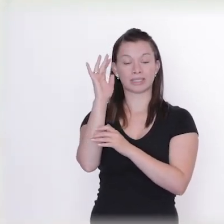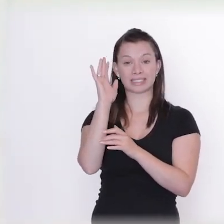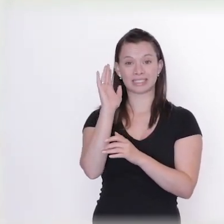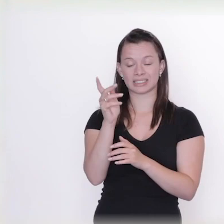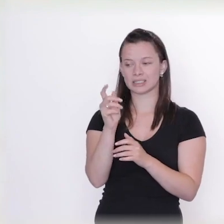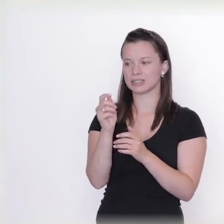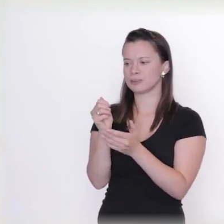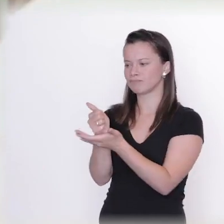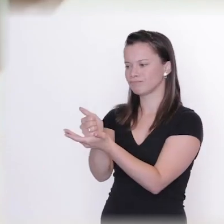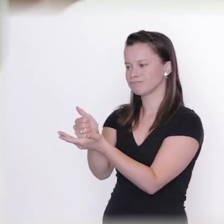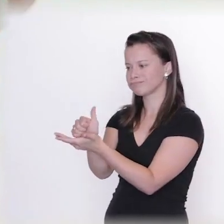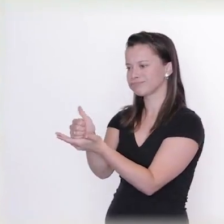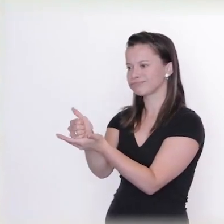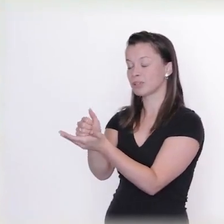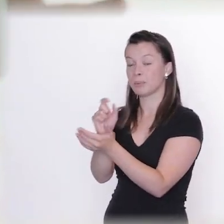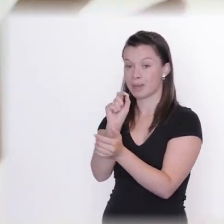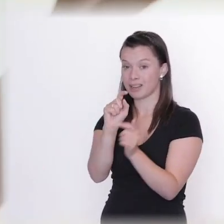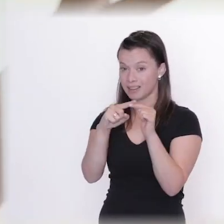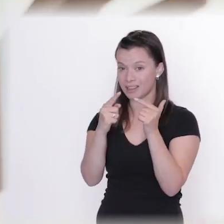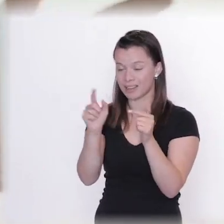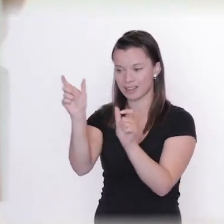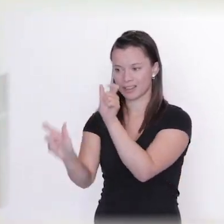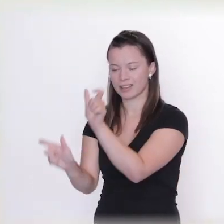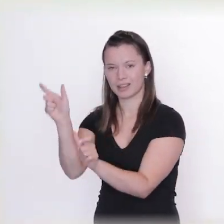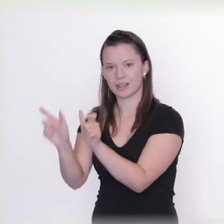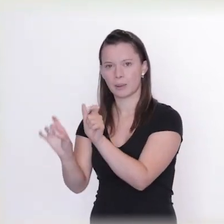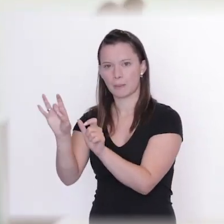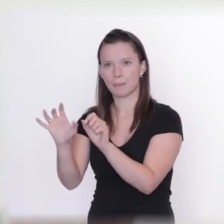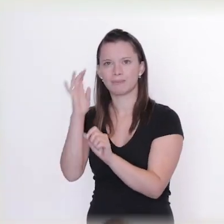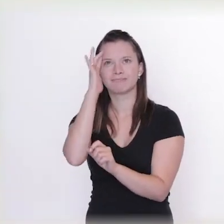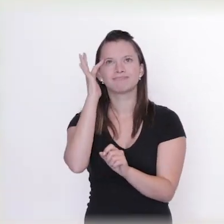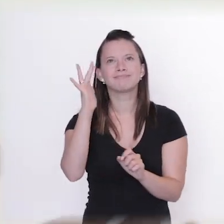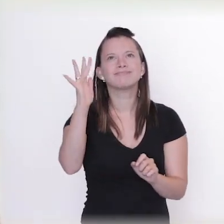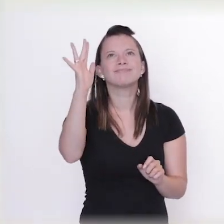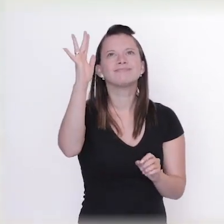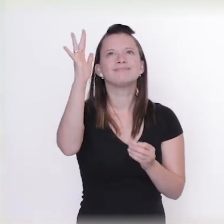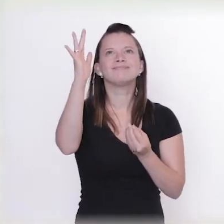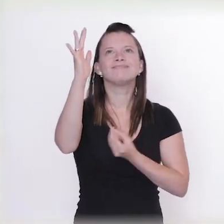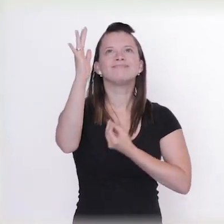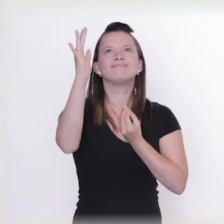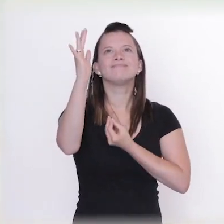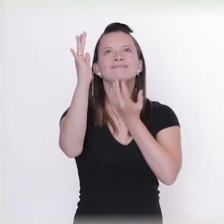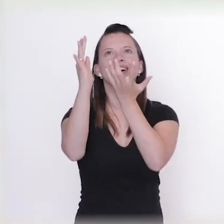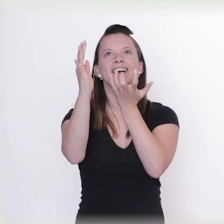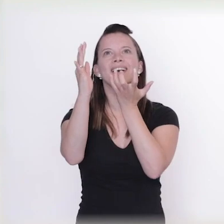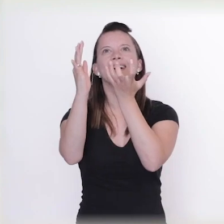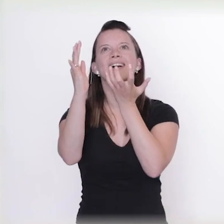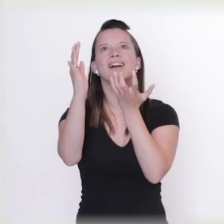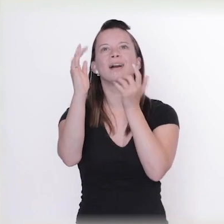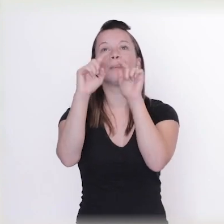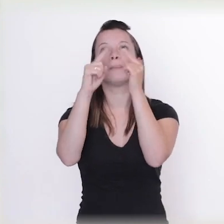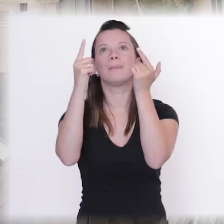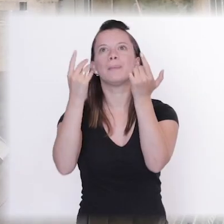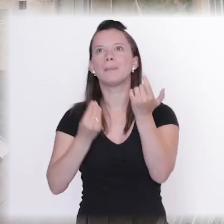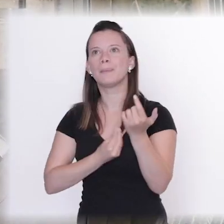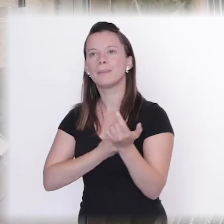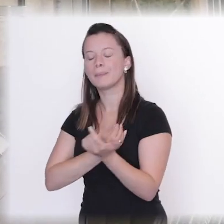pessoas projetam um tipo de vida que elas querem, mas que é muito diferente do tipo de vida que elas levam,